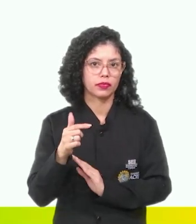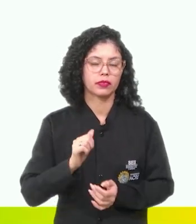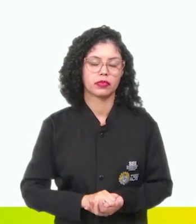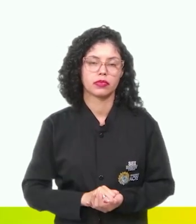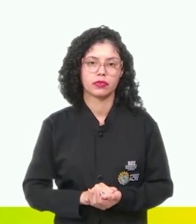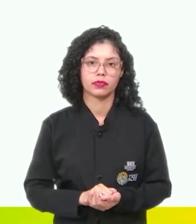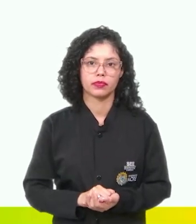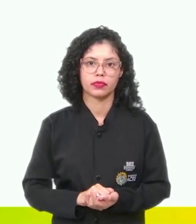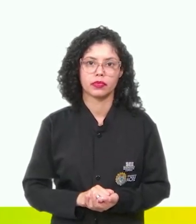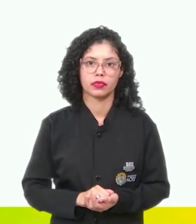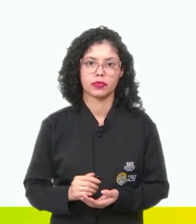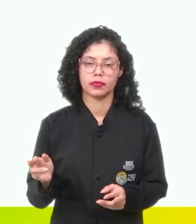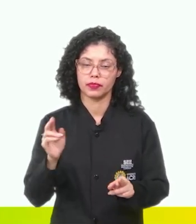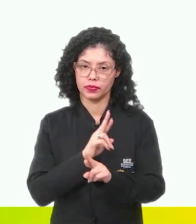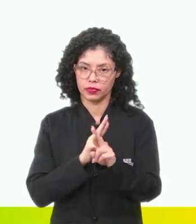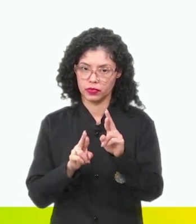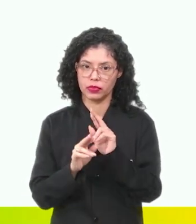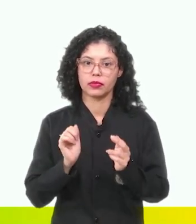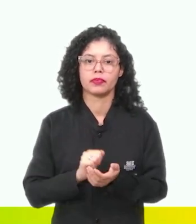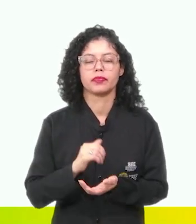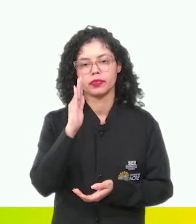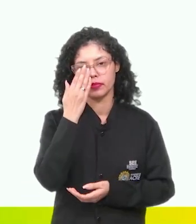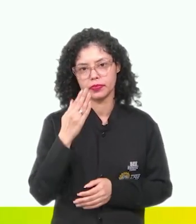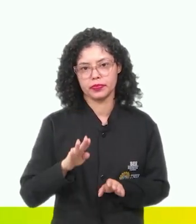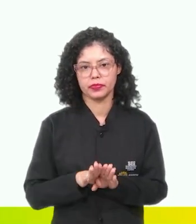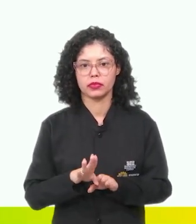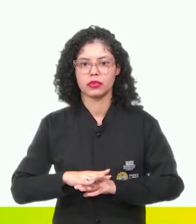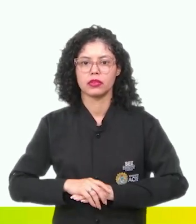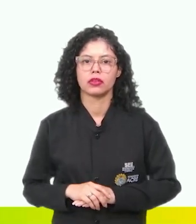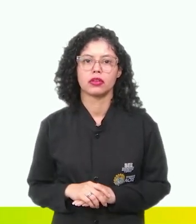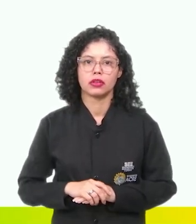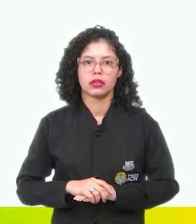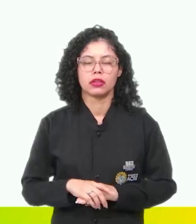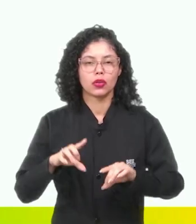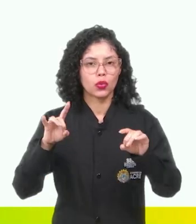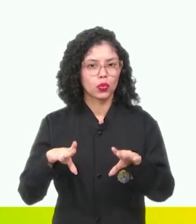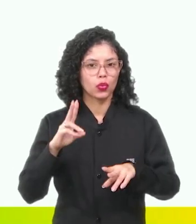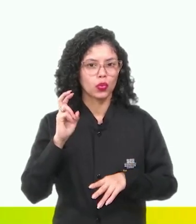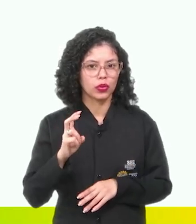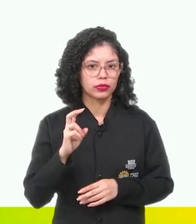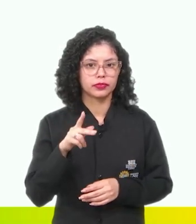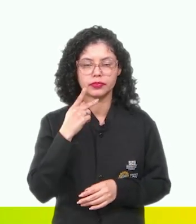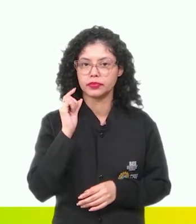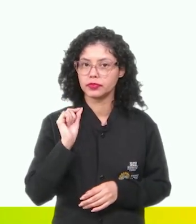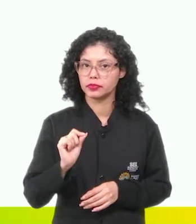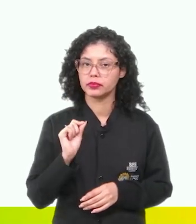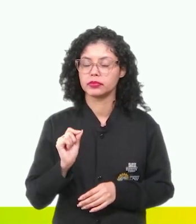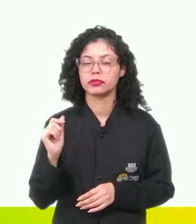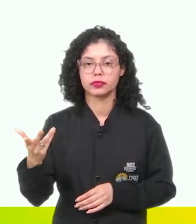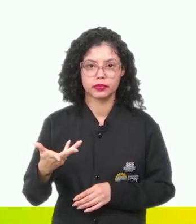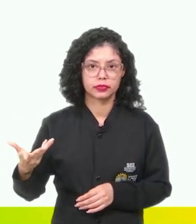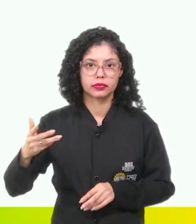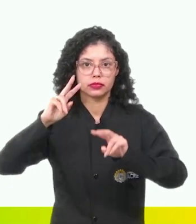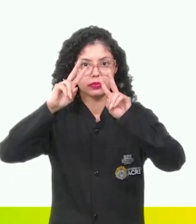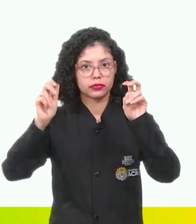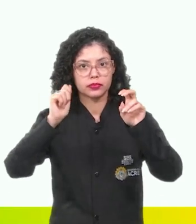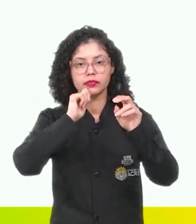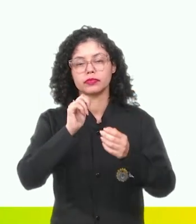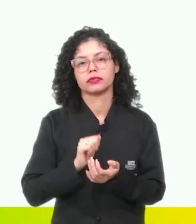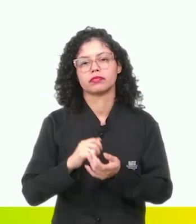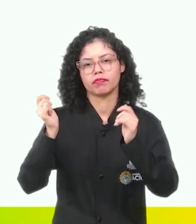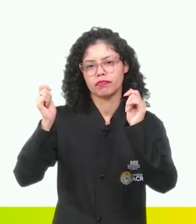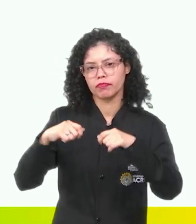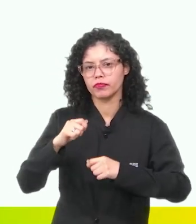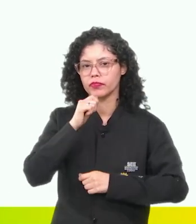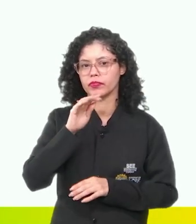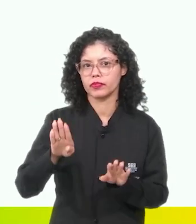segunda lei, é interação gênica, então ela é falsa também. E por último, a 5 vai falar o quê? Com base na teoria das probabilidades